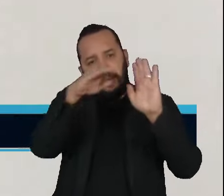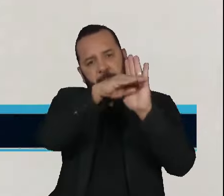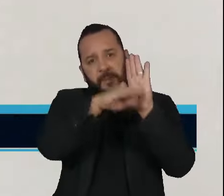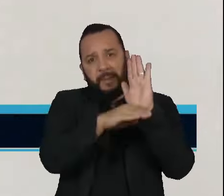os dias do ano. Obrigado. Obrigado.